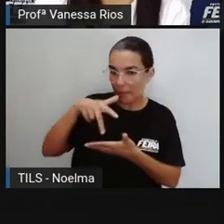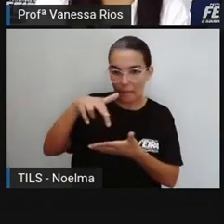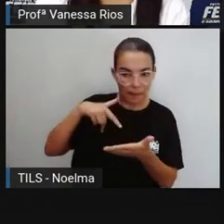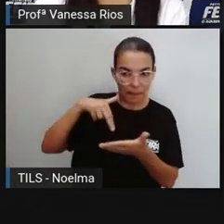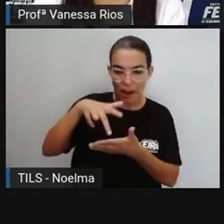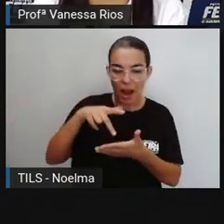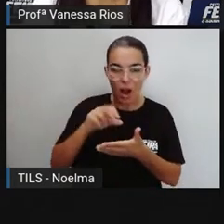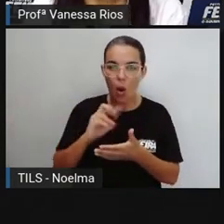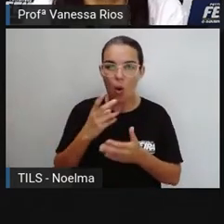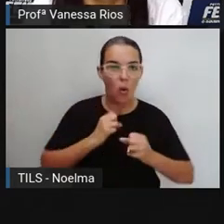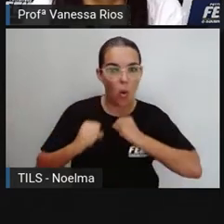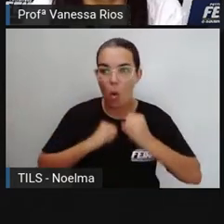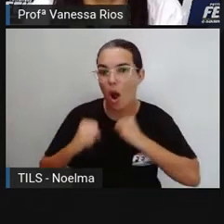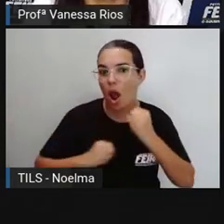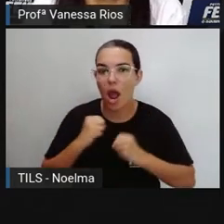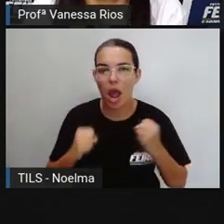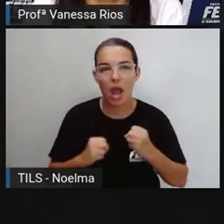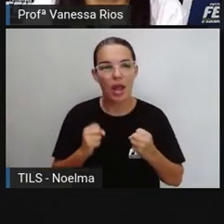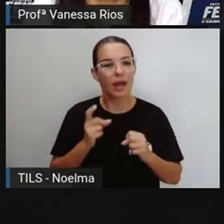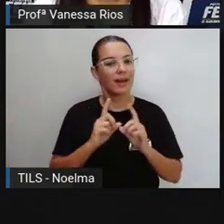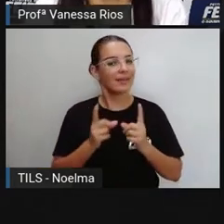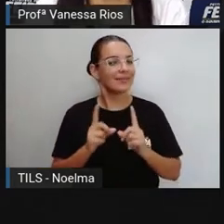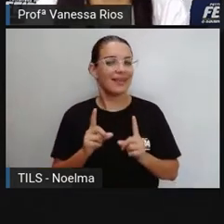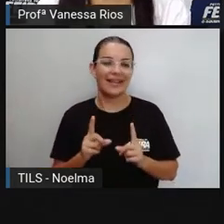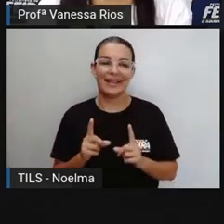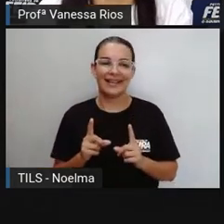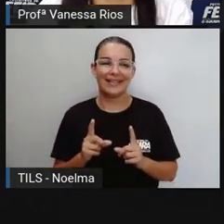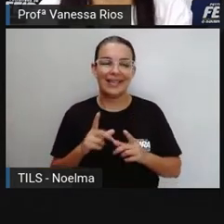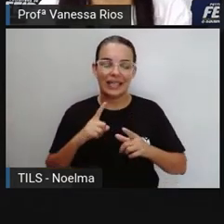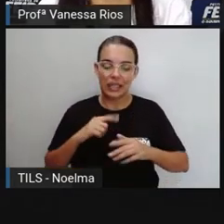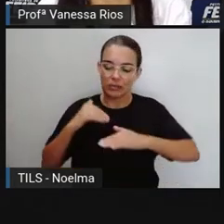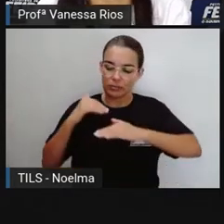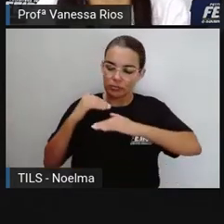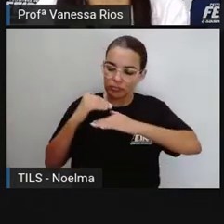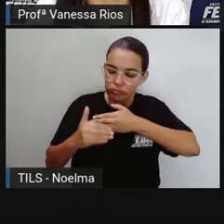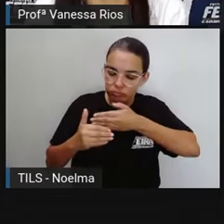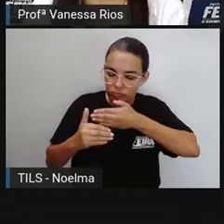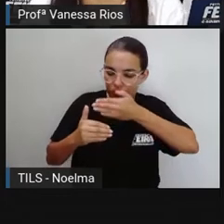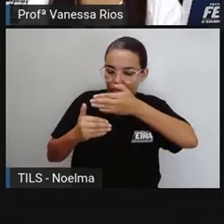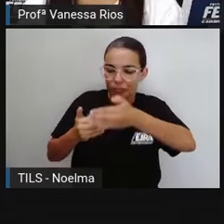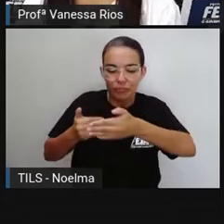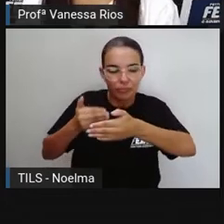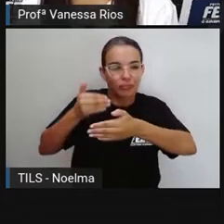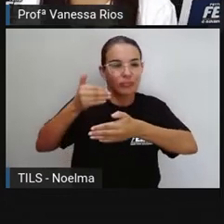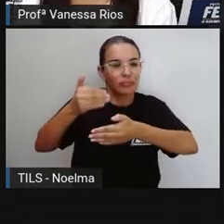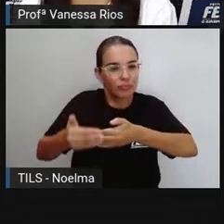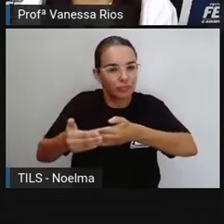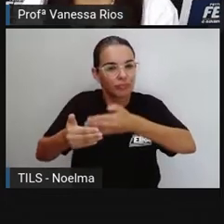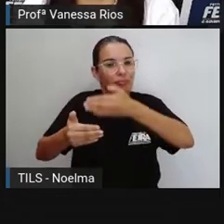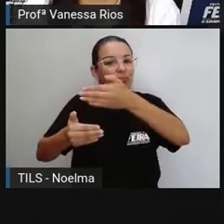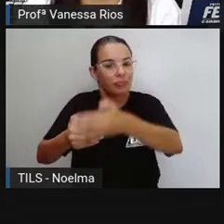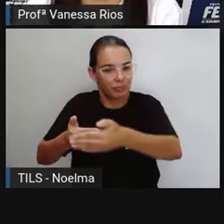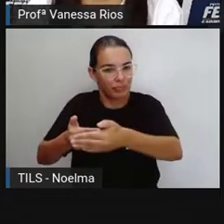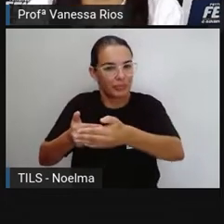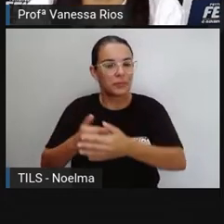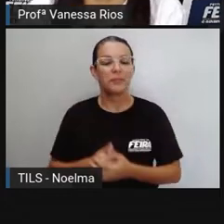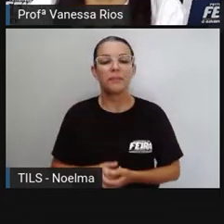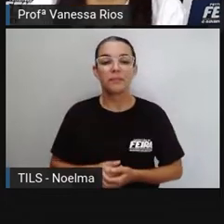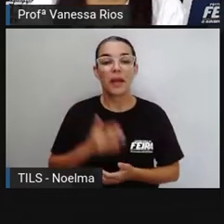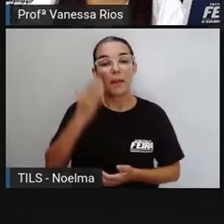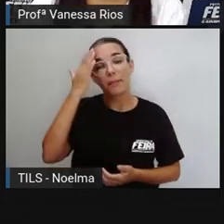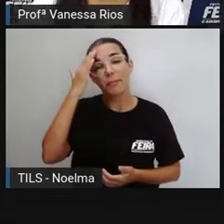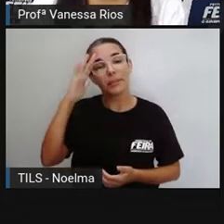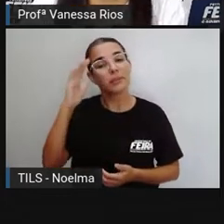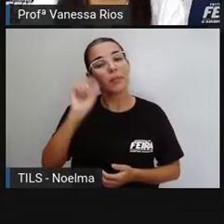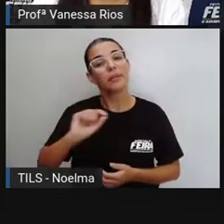ou correr aí quilômetros de distância, né? Isso é feito de forma gradativa, né? Principalmente